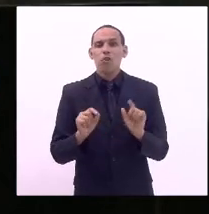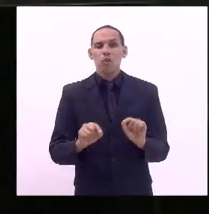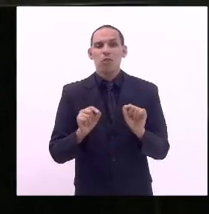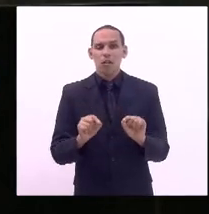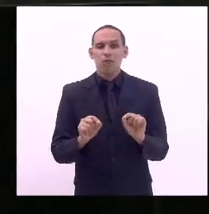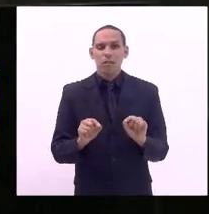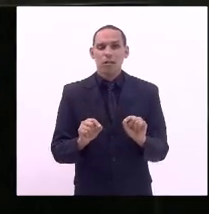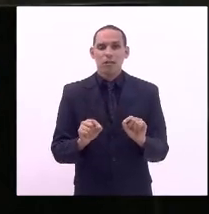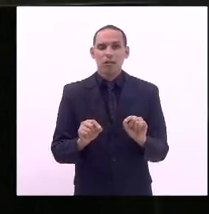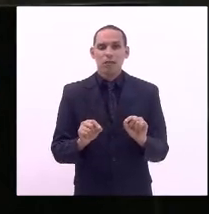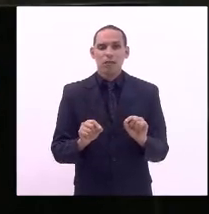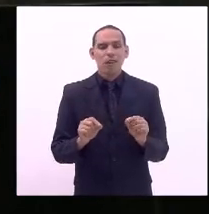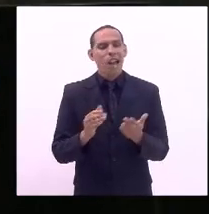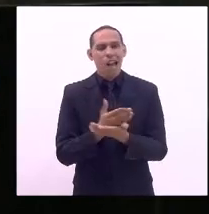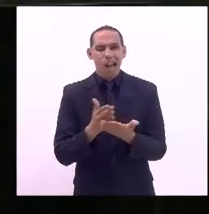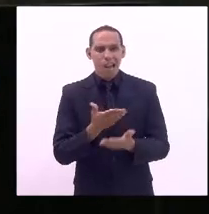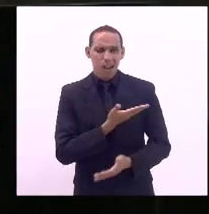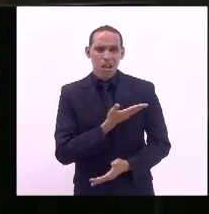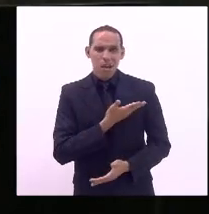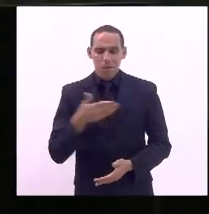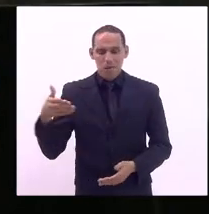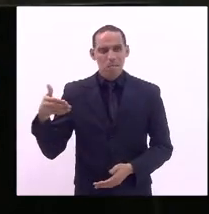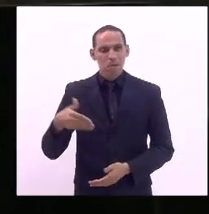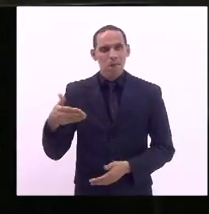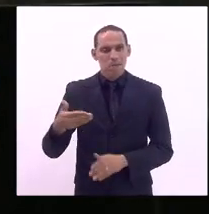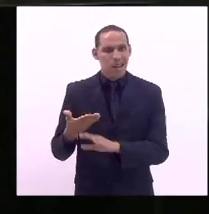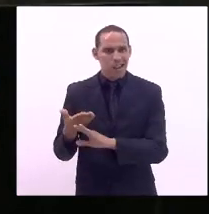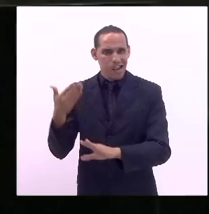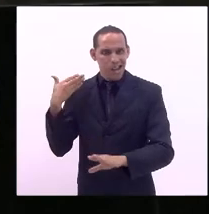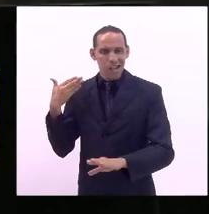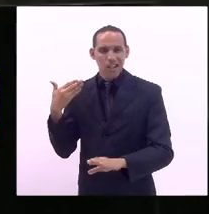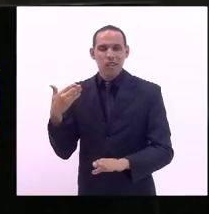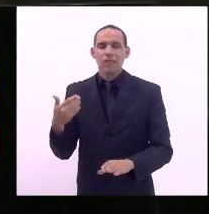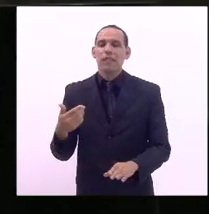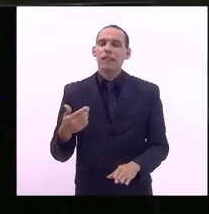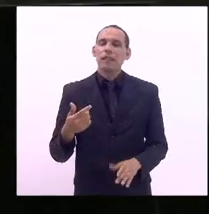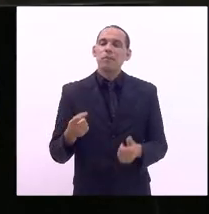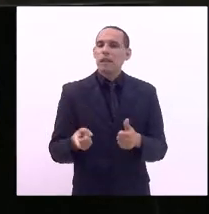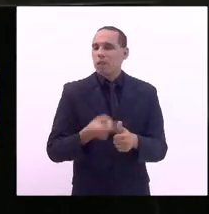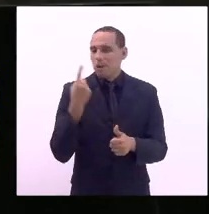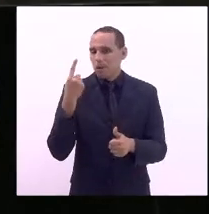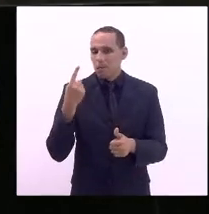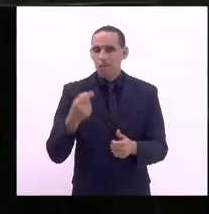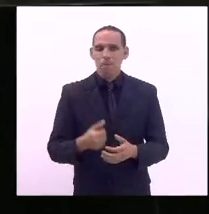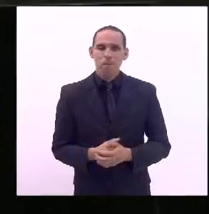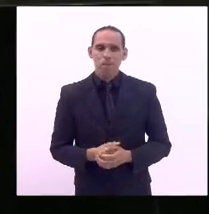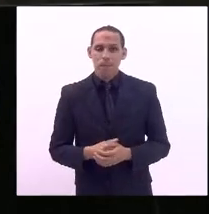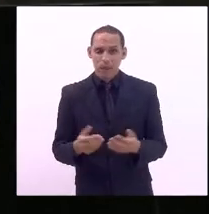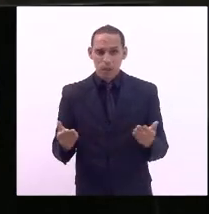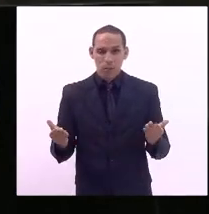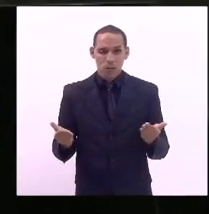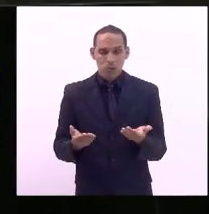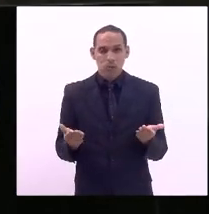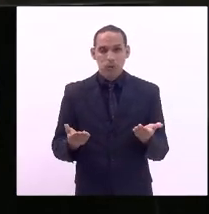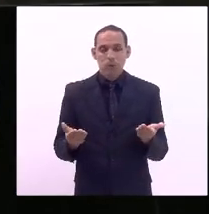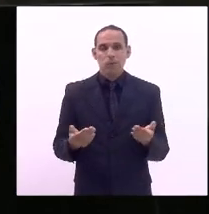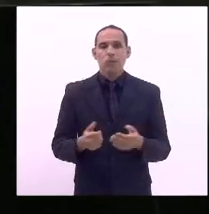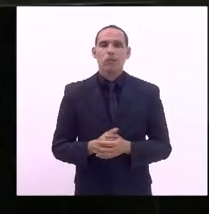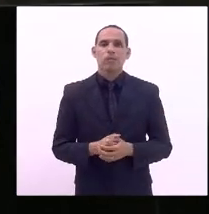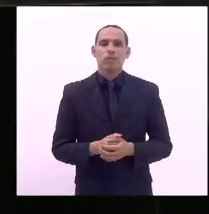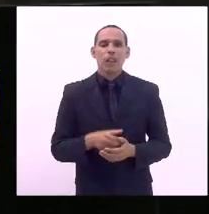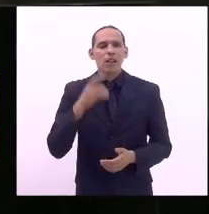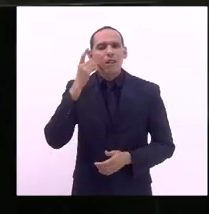fala de diversos colegas que me antecederam. Primeiro, quero tratar que hoje o